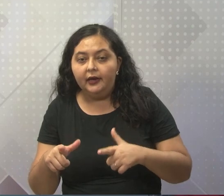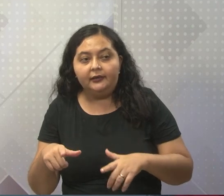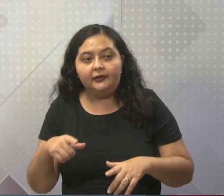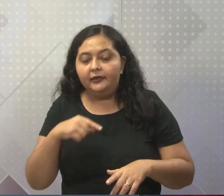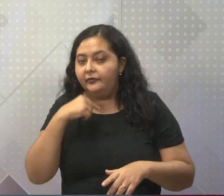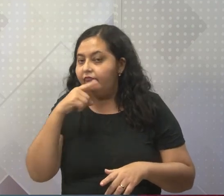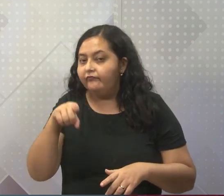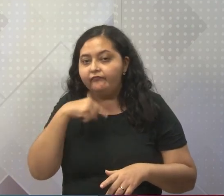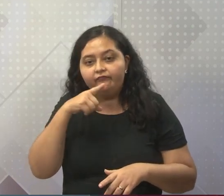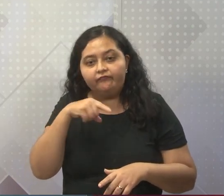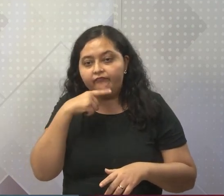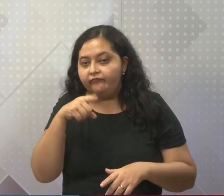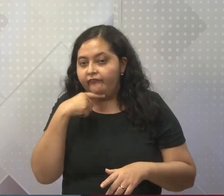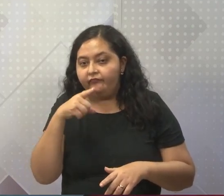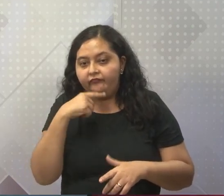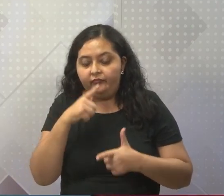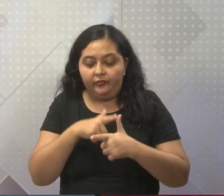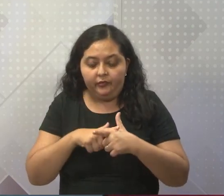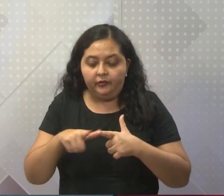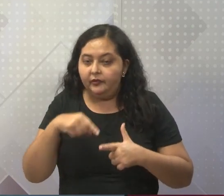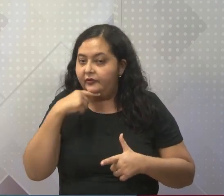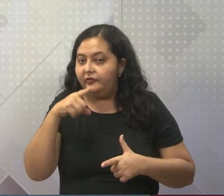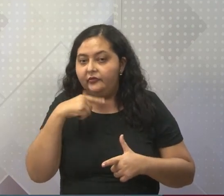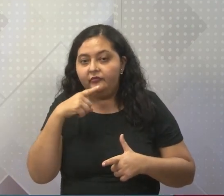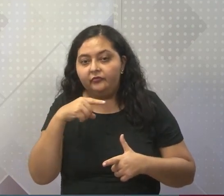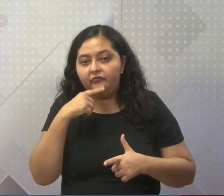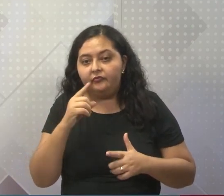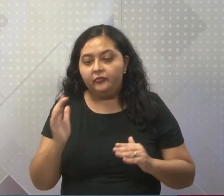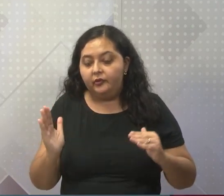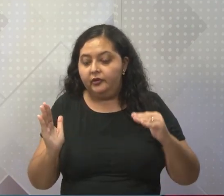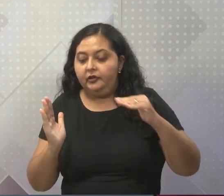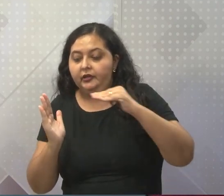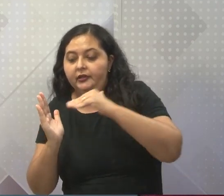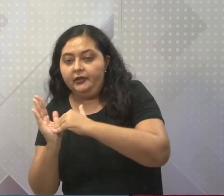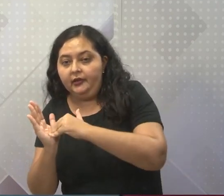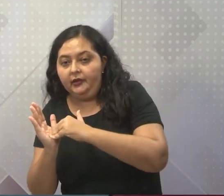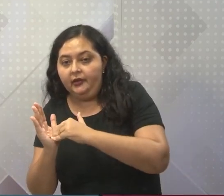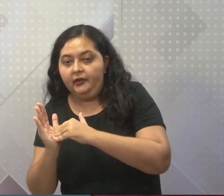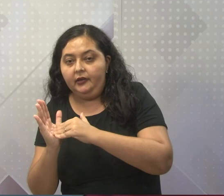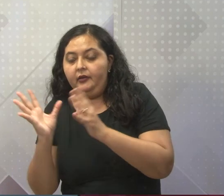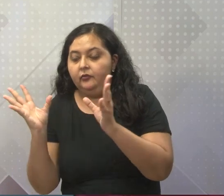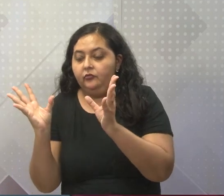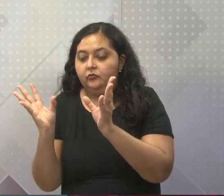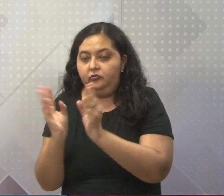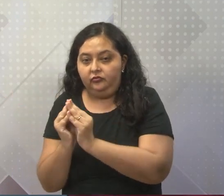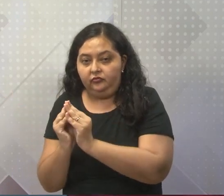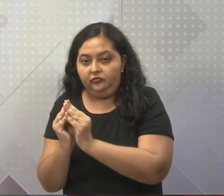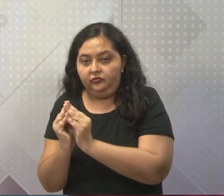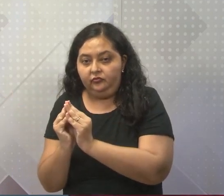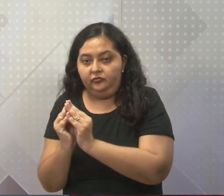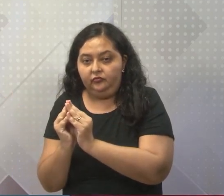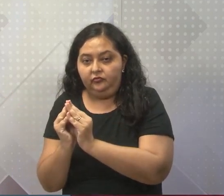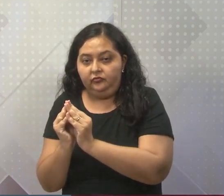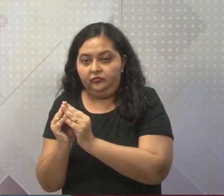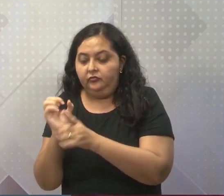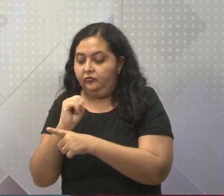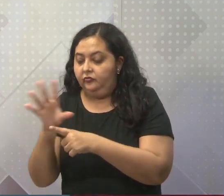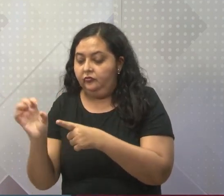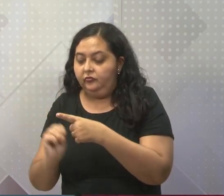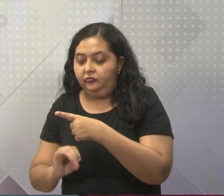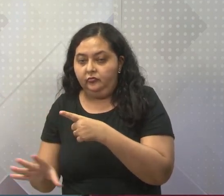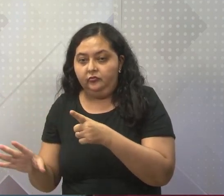poder mais. Quando a gente chega na fração irredutível, Pronto, nossa simplificação